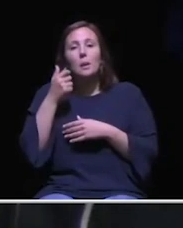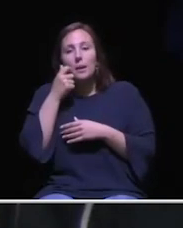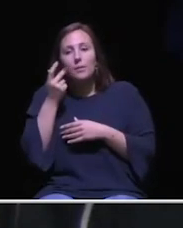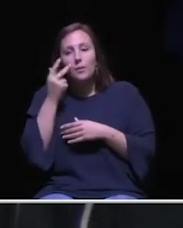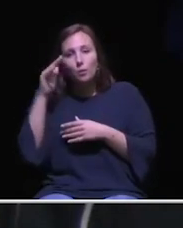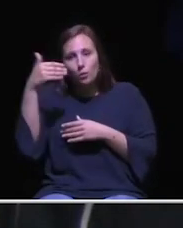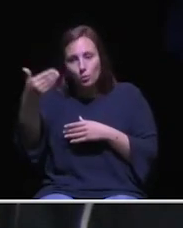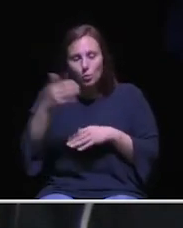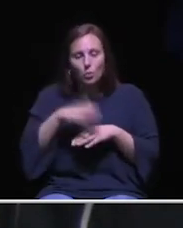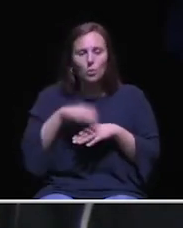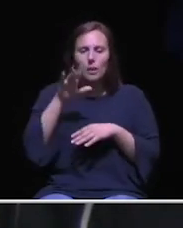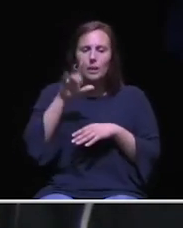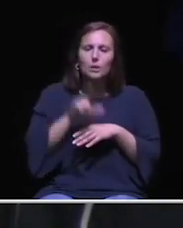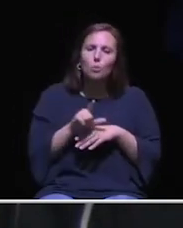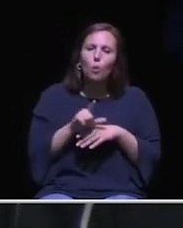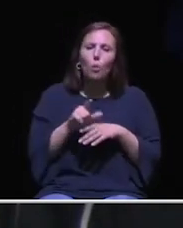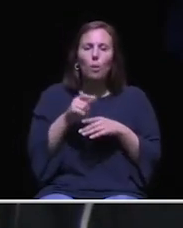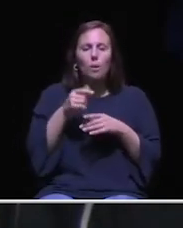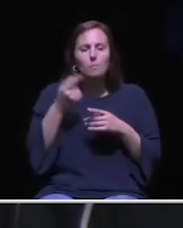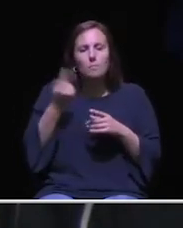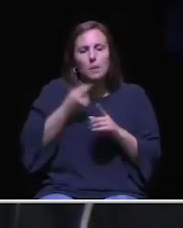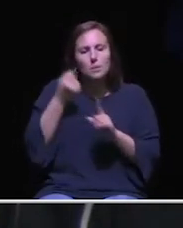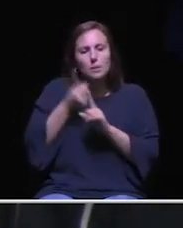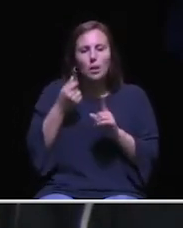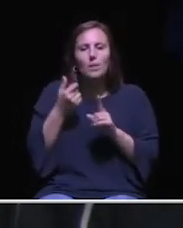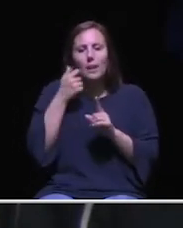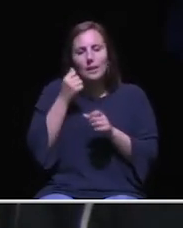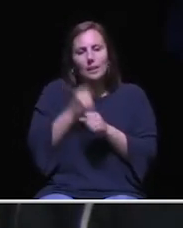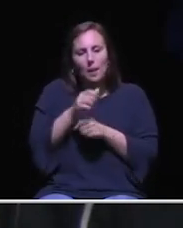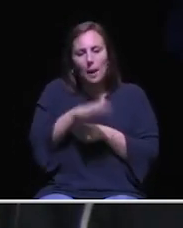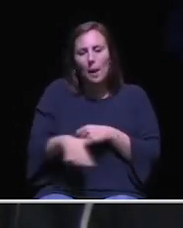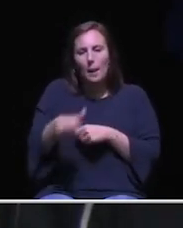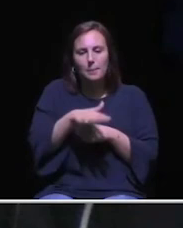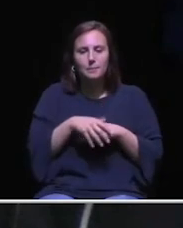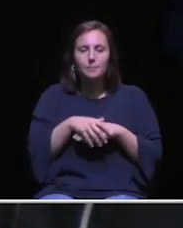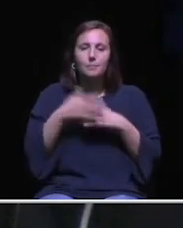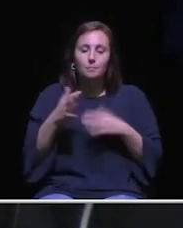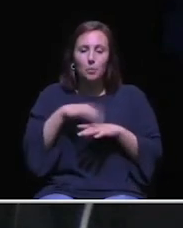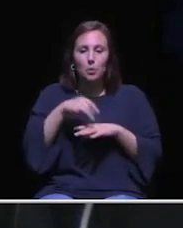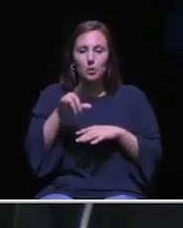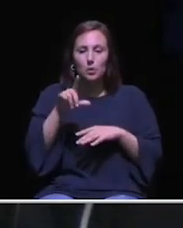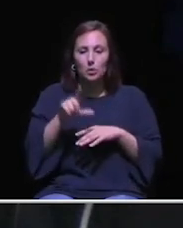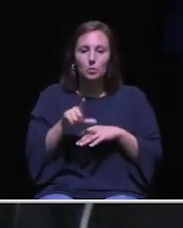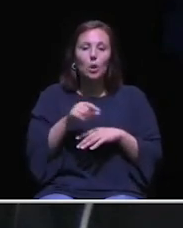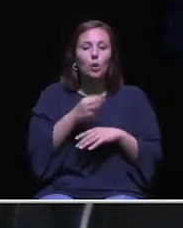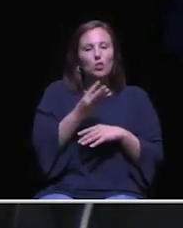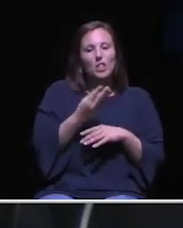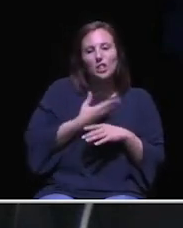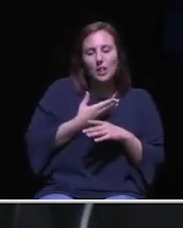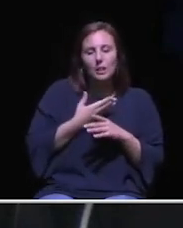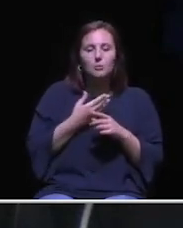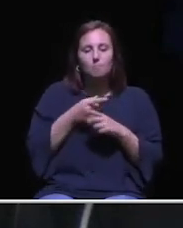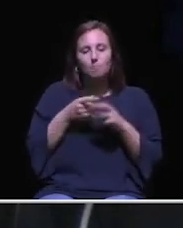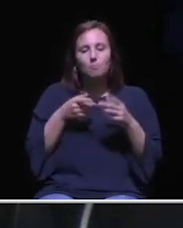Lisboa deve ser uma missão dos seus cidadãos e dos seus órgãos autárquicos. E por isso, Lisboa precisa de estar à altura dos seus 3D.